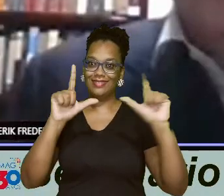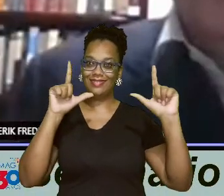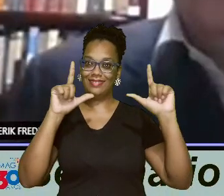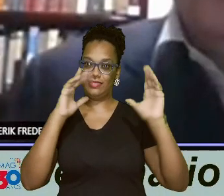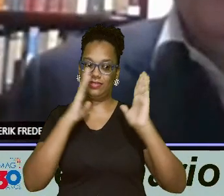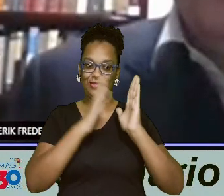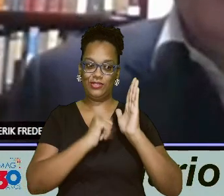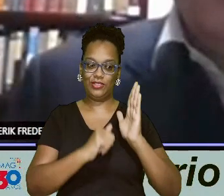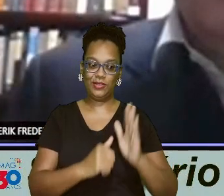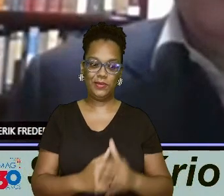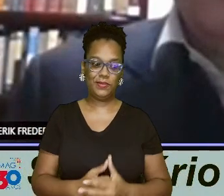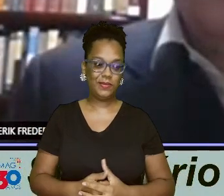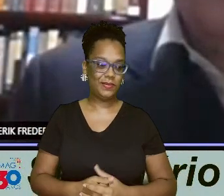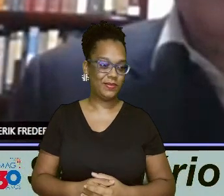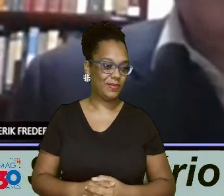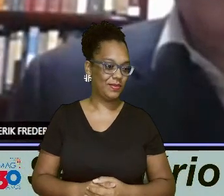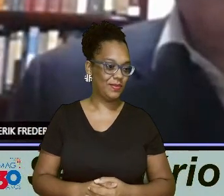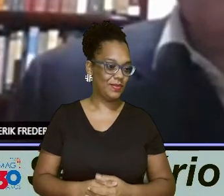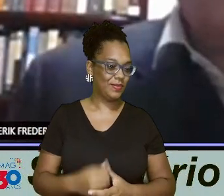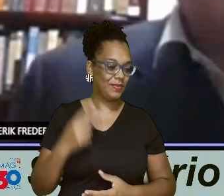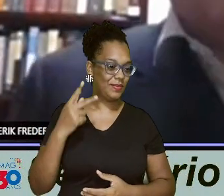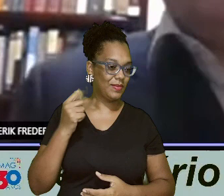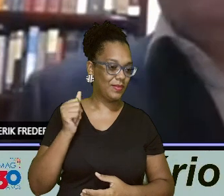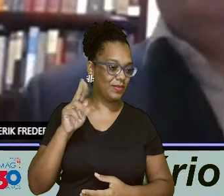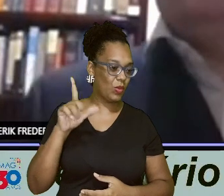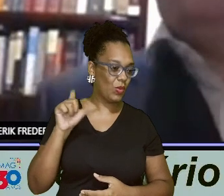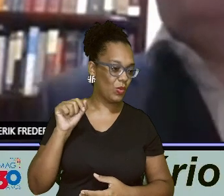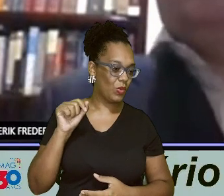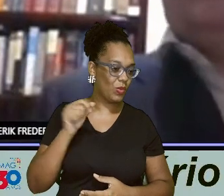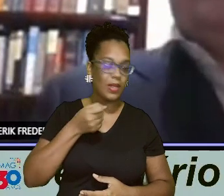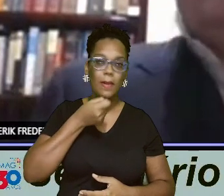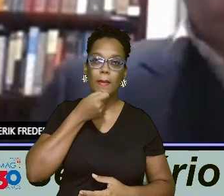o compartilhamento. Paulo, você está com o microfone cortado.